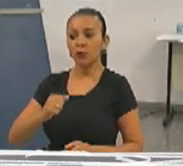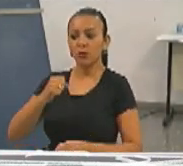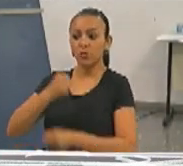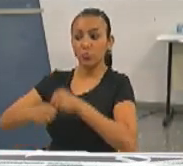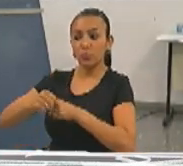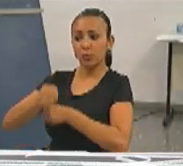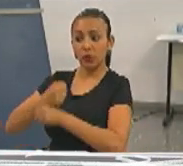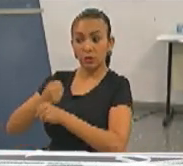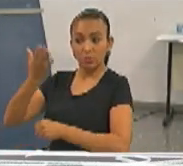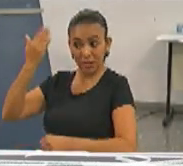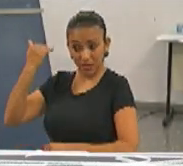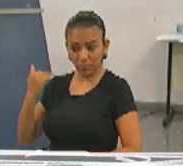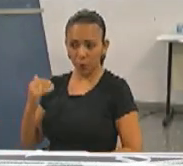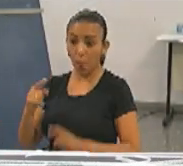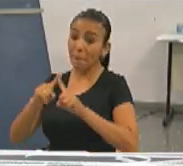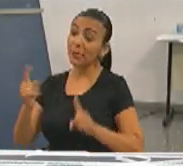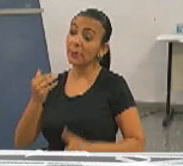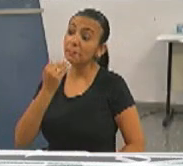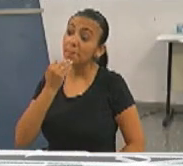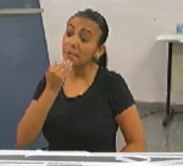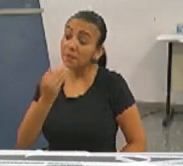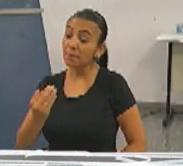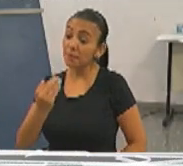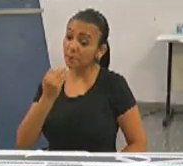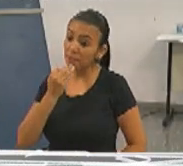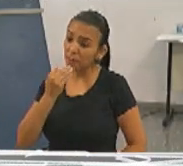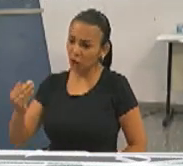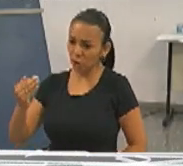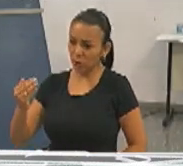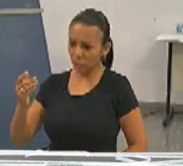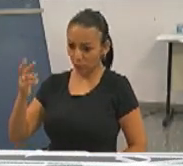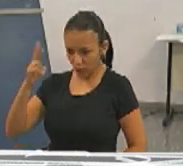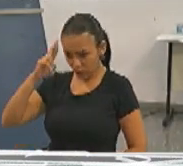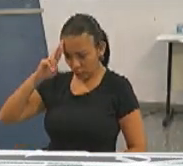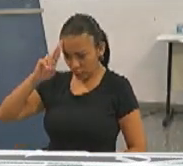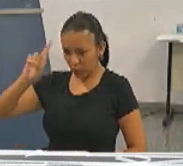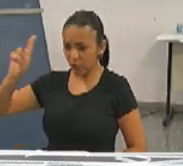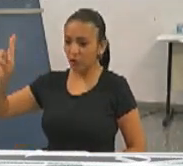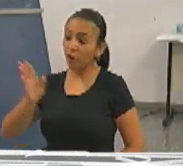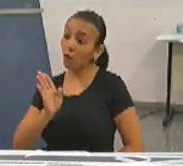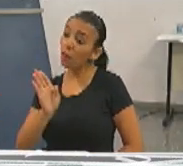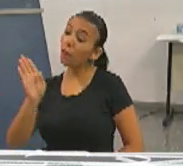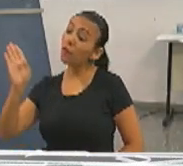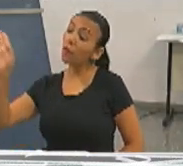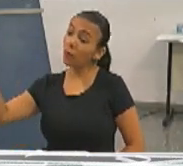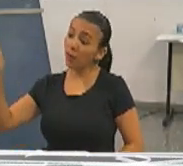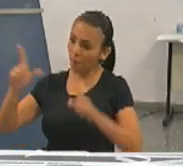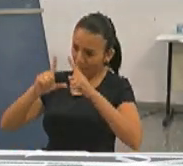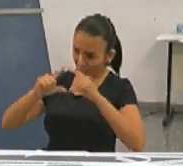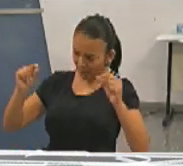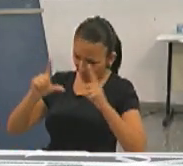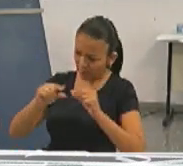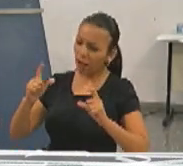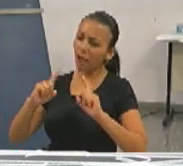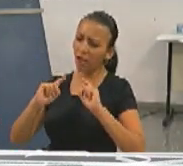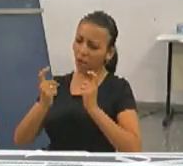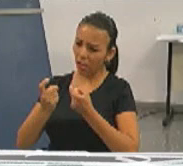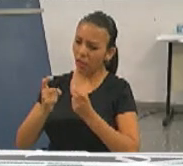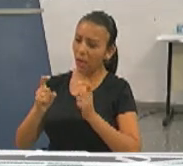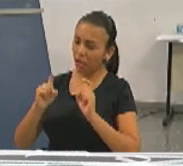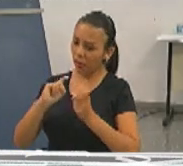uma solicitação específica do superintendente da IBSER, que eu fui a Brasília, o doutor Ricardo também estava nessa reunião,